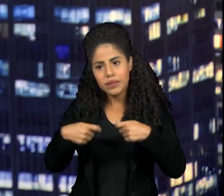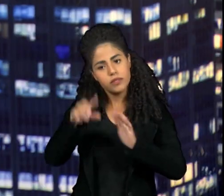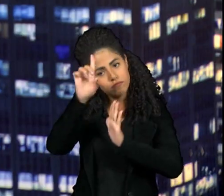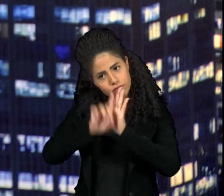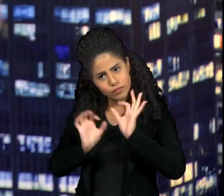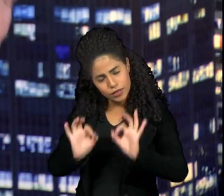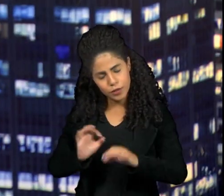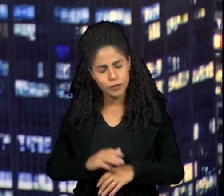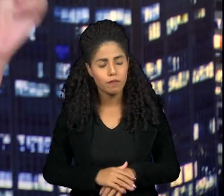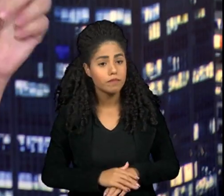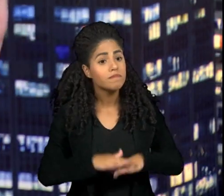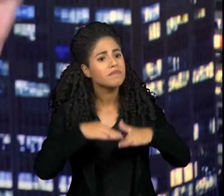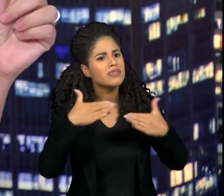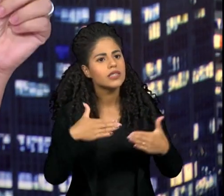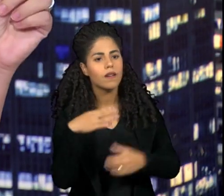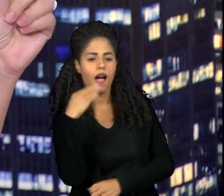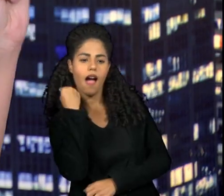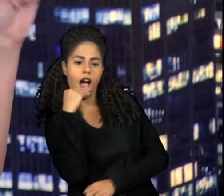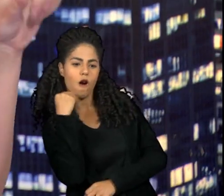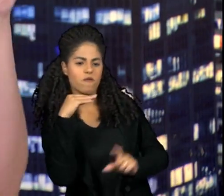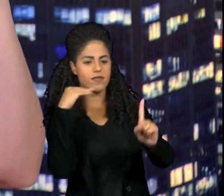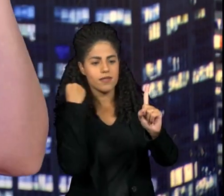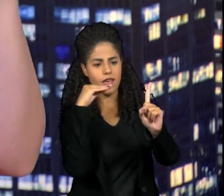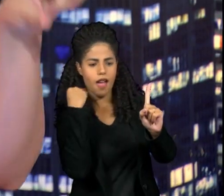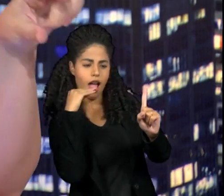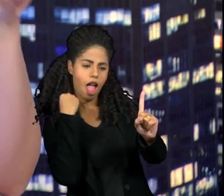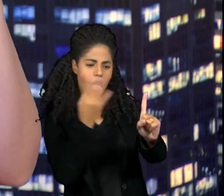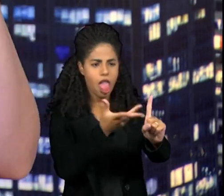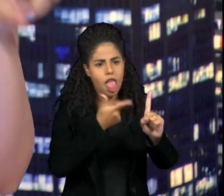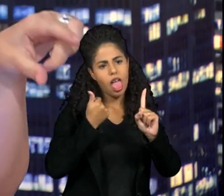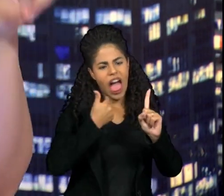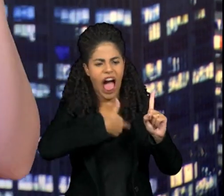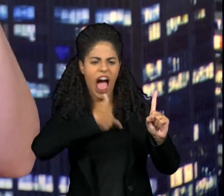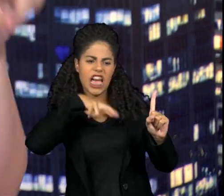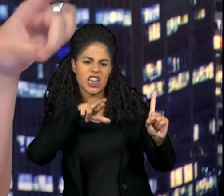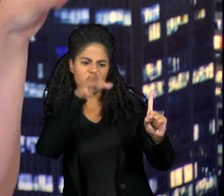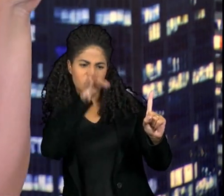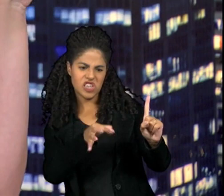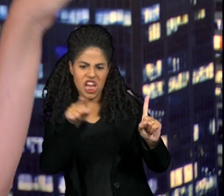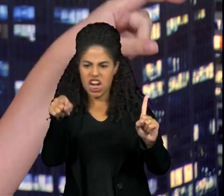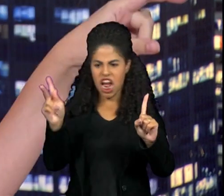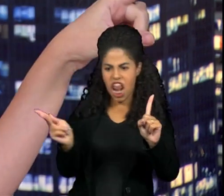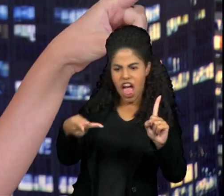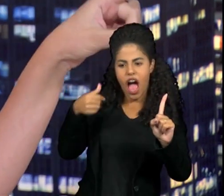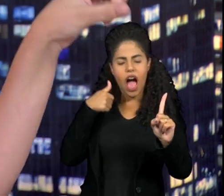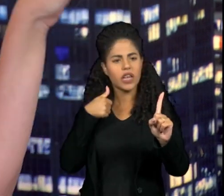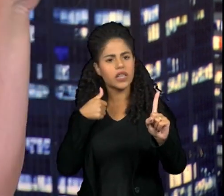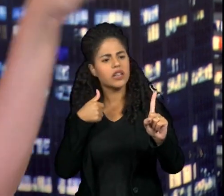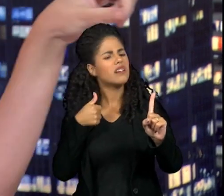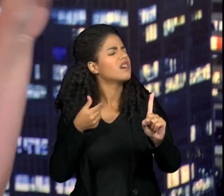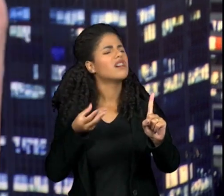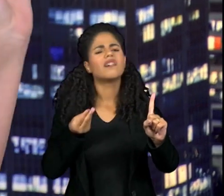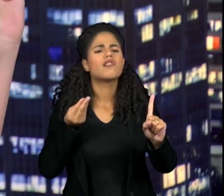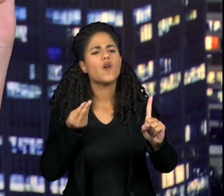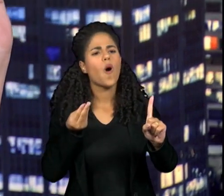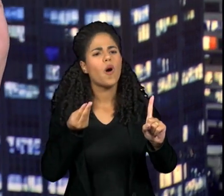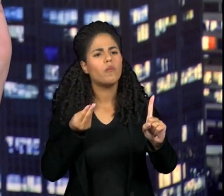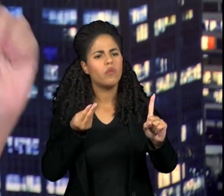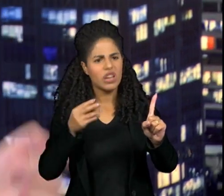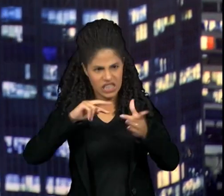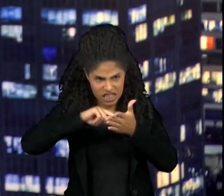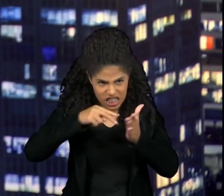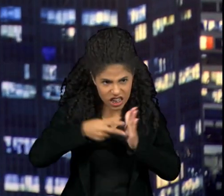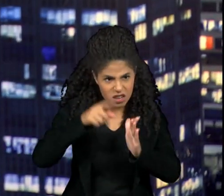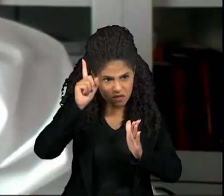Pois é, e tentar convencer uma pessoa de que essa religião é a certa ou é melhor do que a outra, isso é intolerância